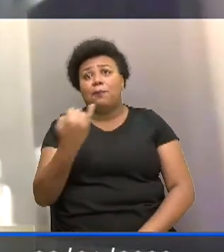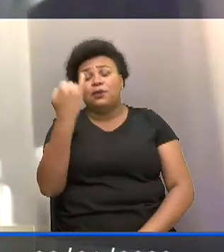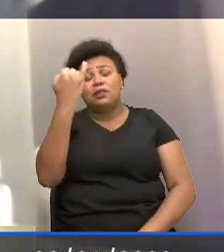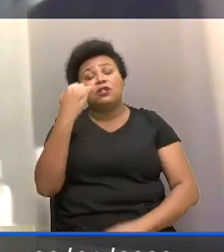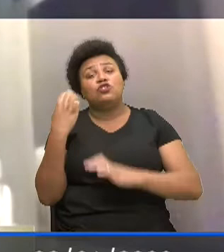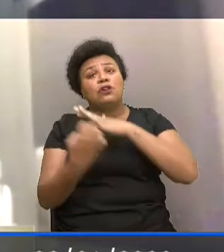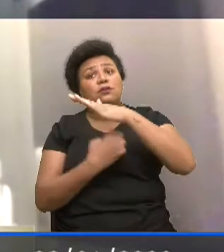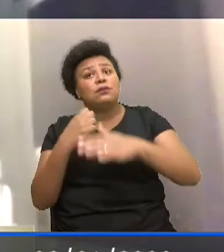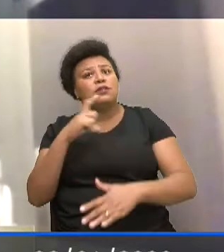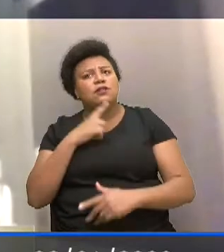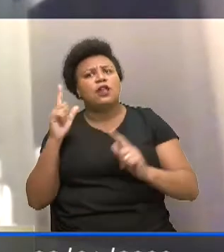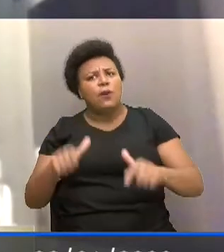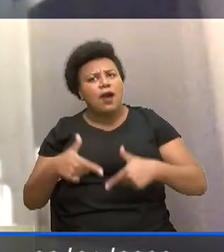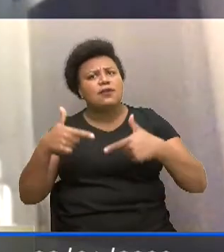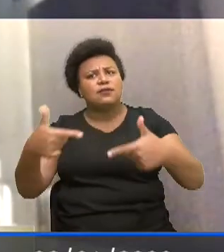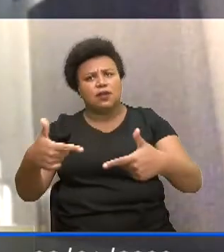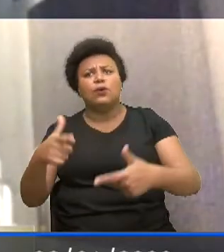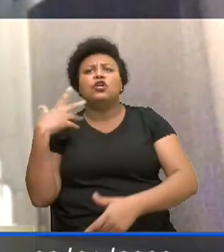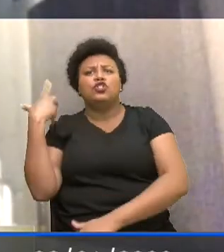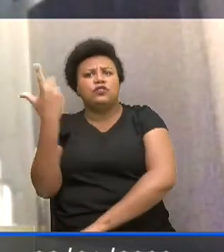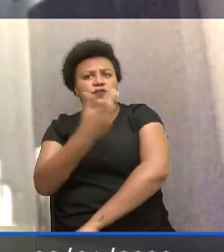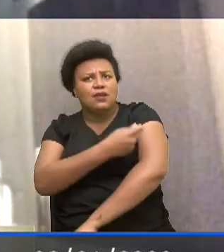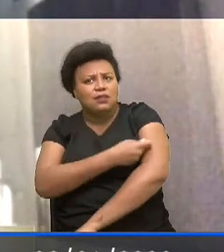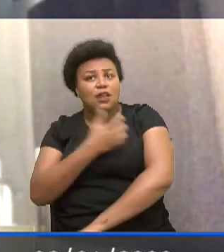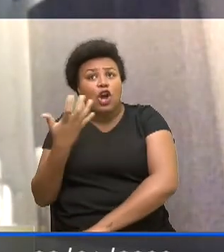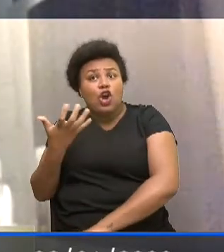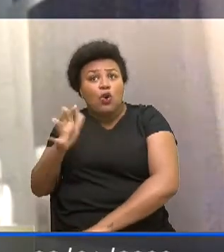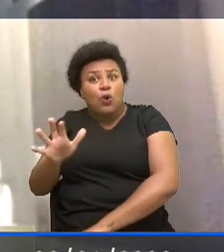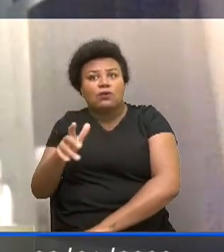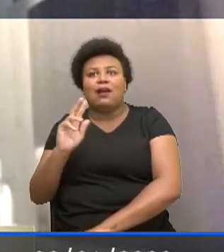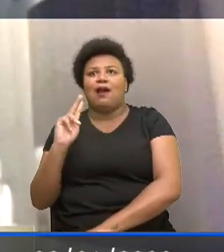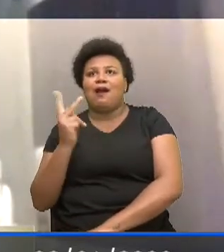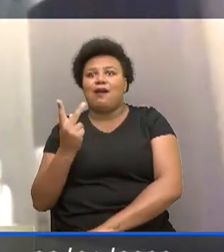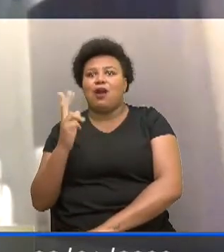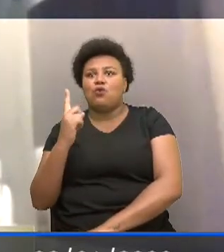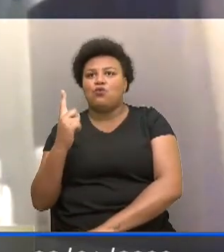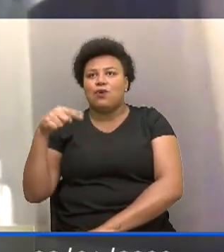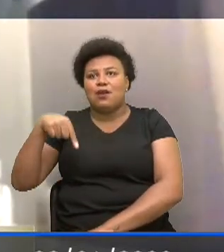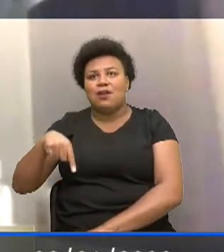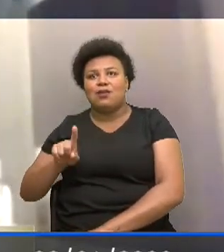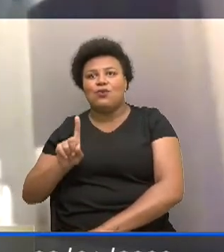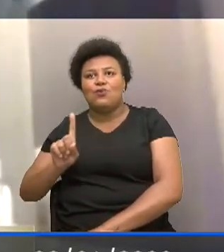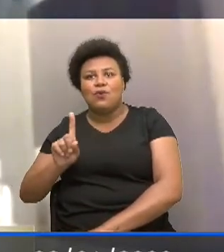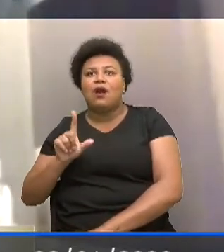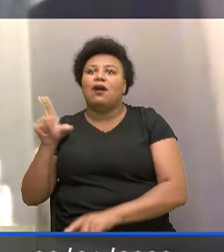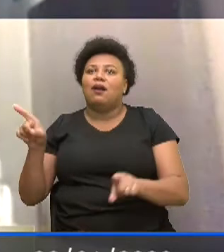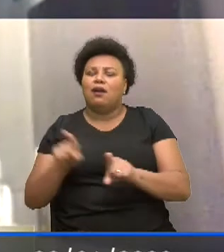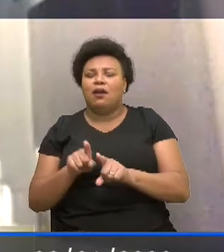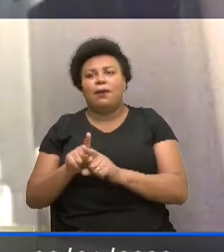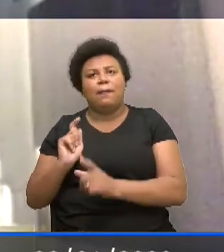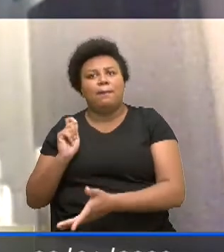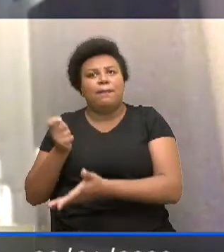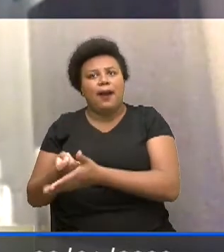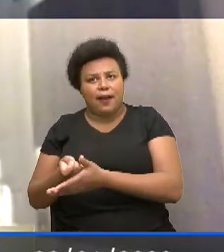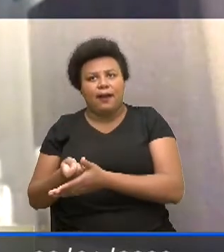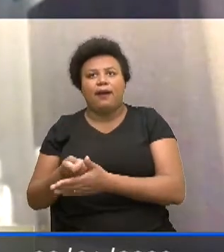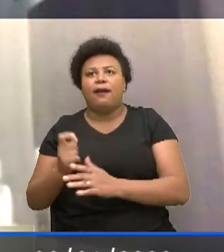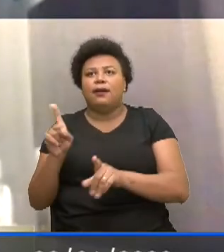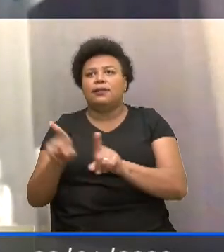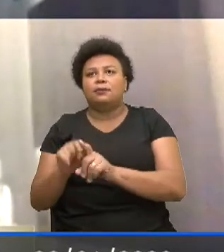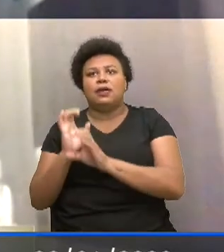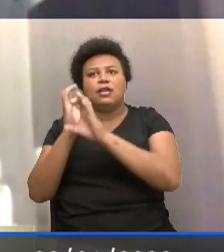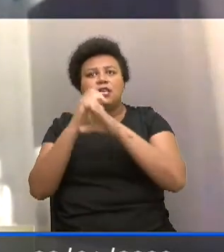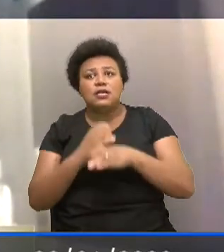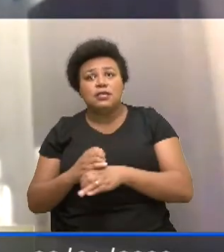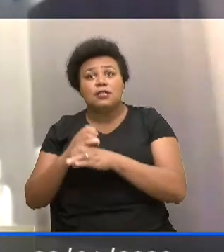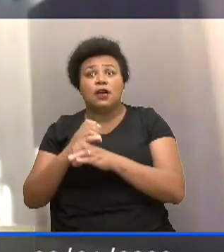empresas tivessem a iniciativa de vacinação contra o vírus influenza, H1N1, e custeio, sobretudo, de exames. E